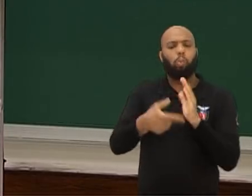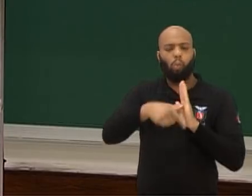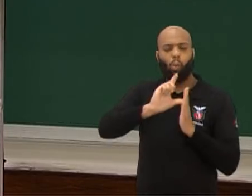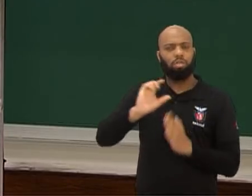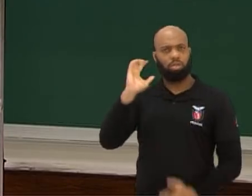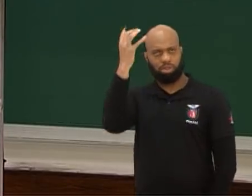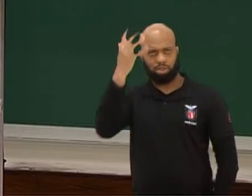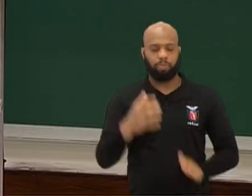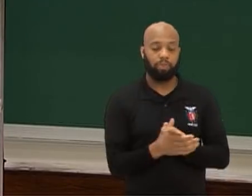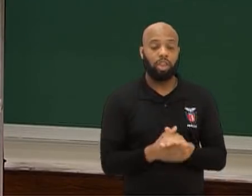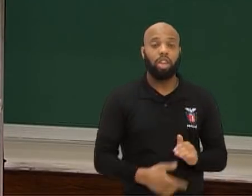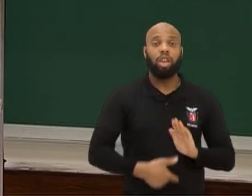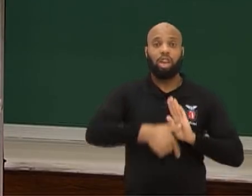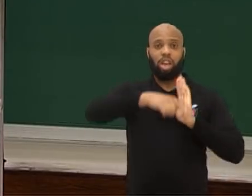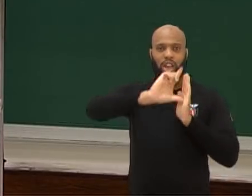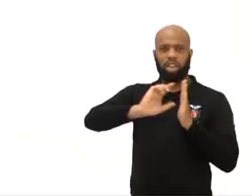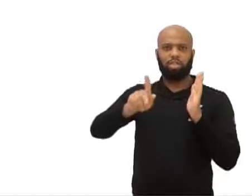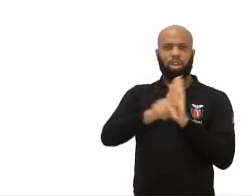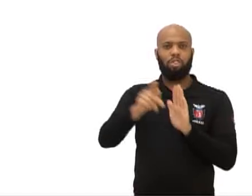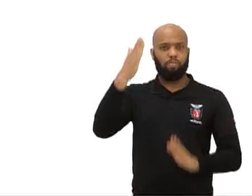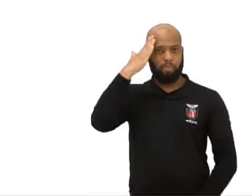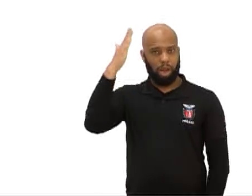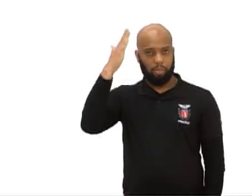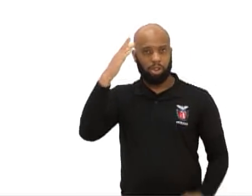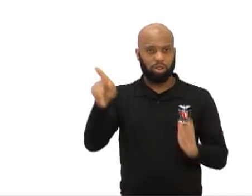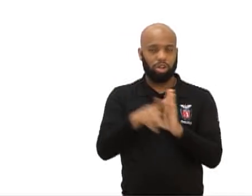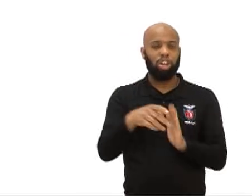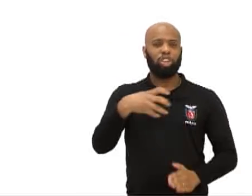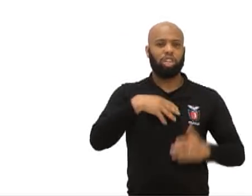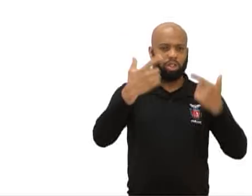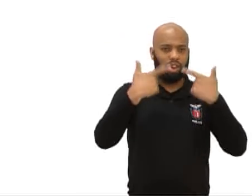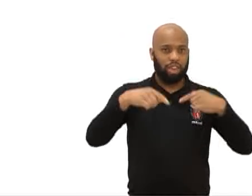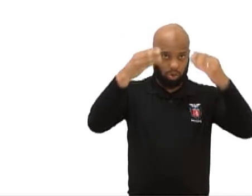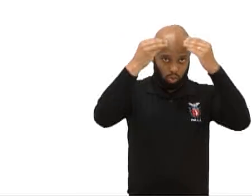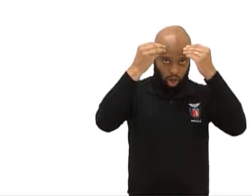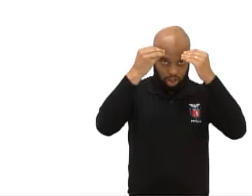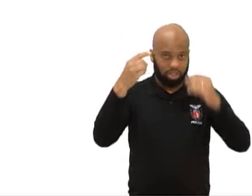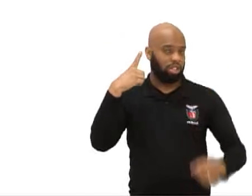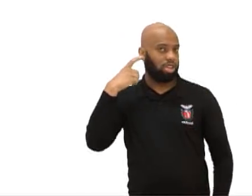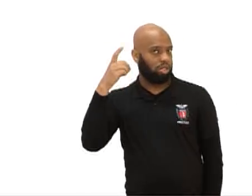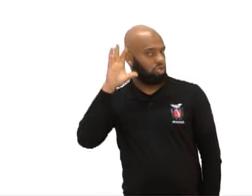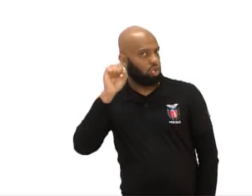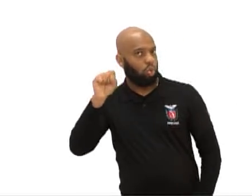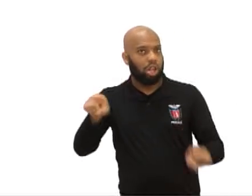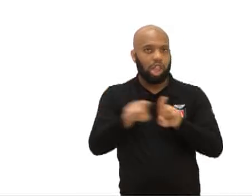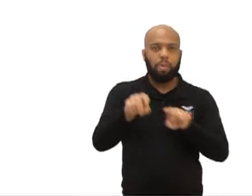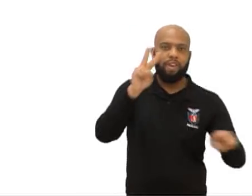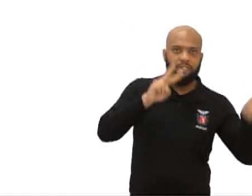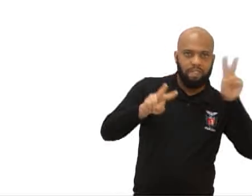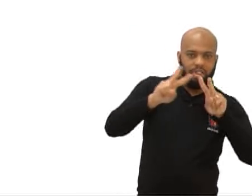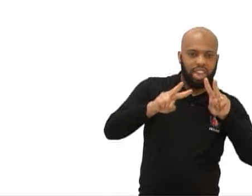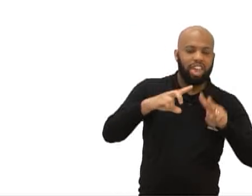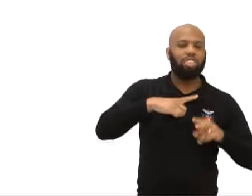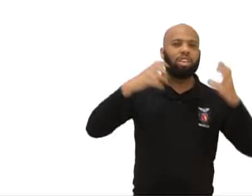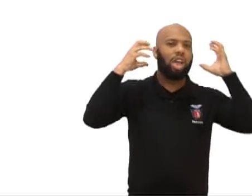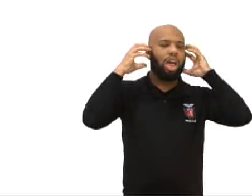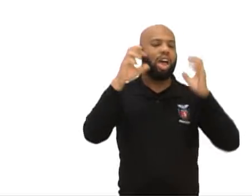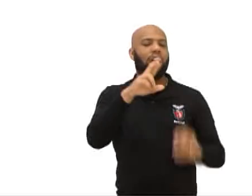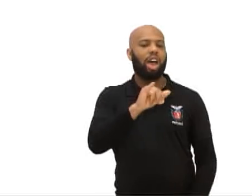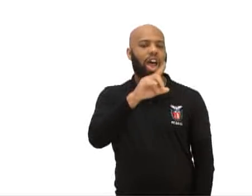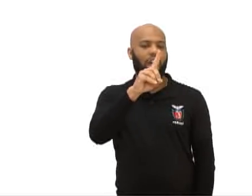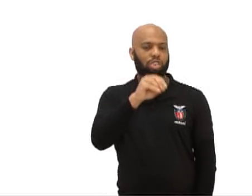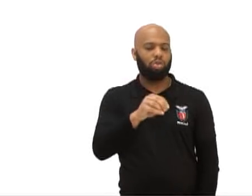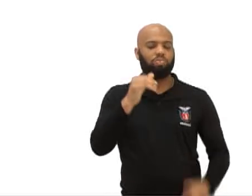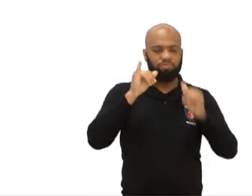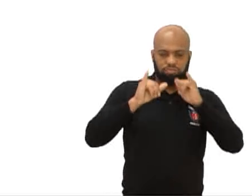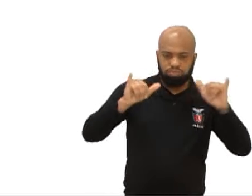antes. Antes da popularização da linguagem audiovisual, era por meio do rádio que se contavam